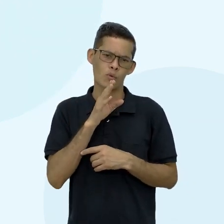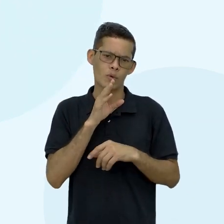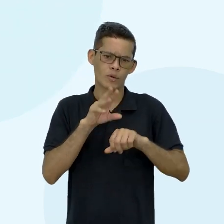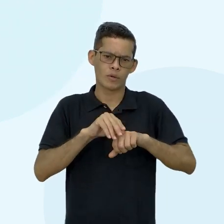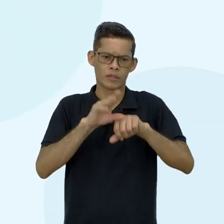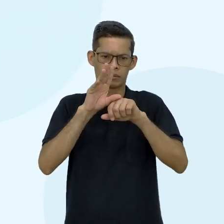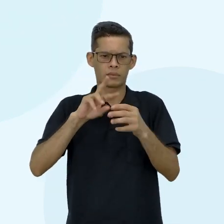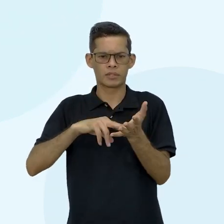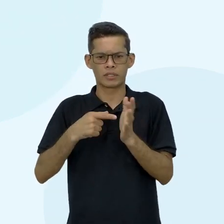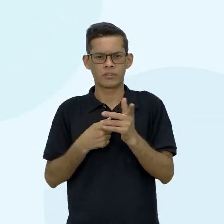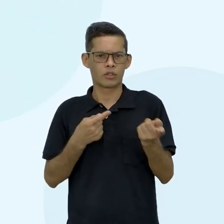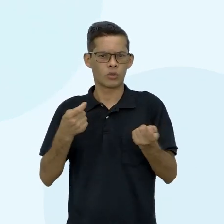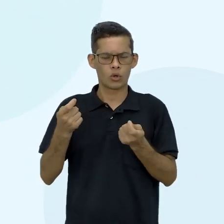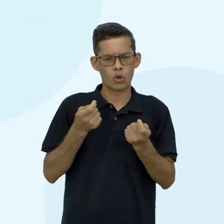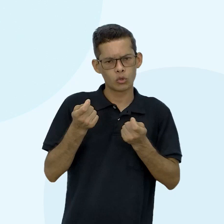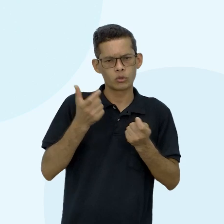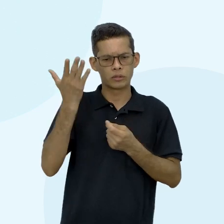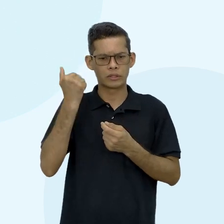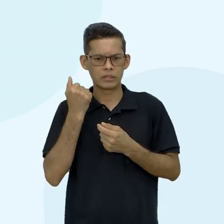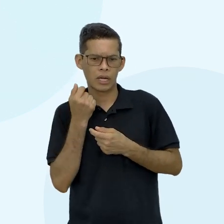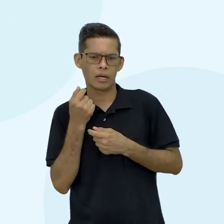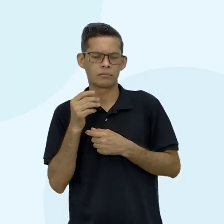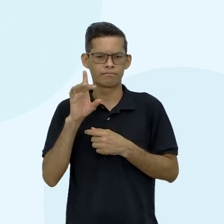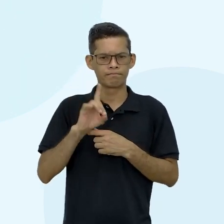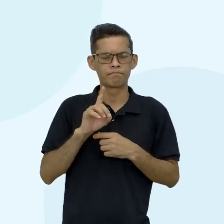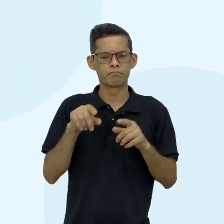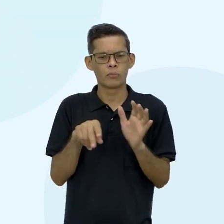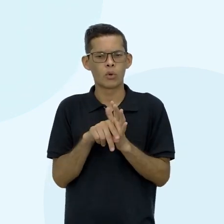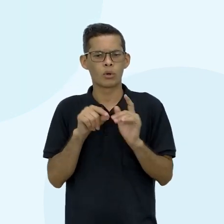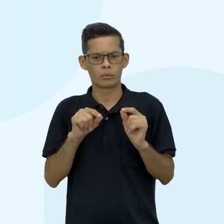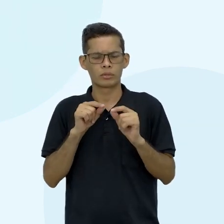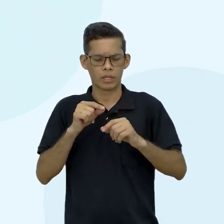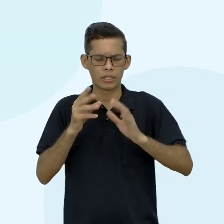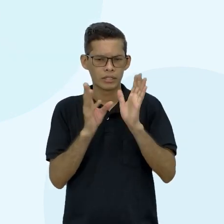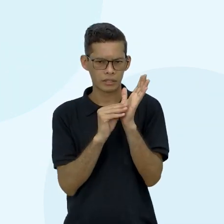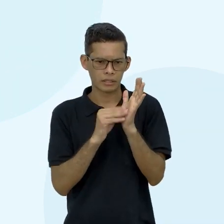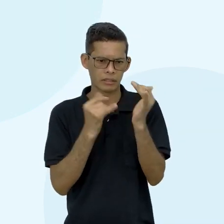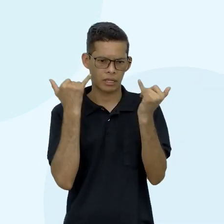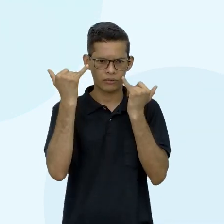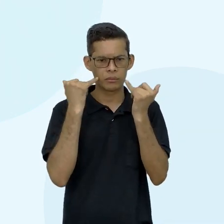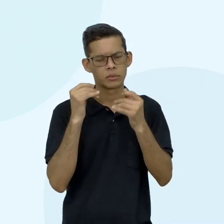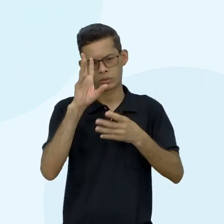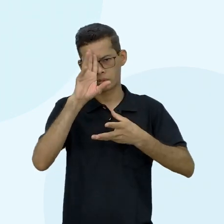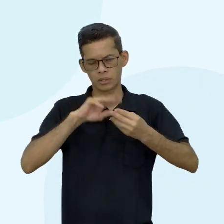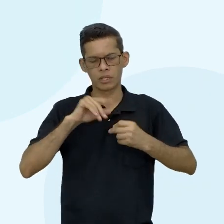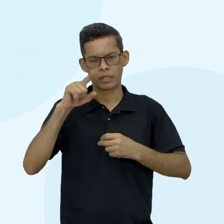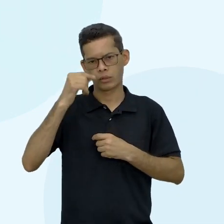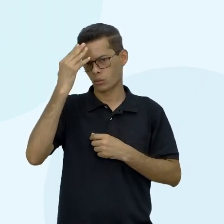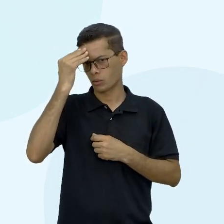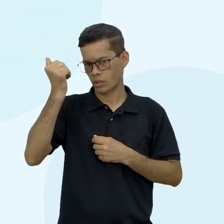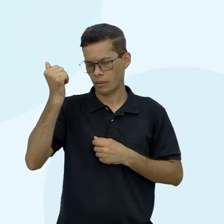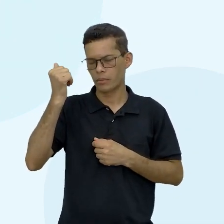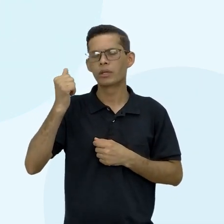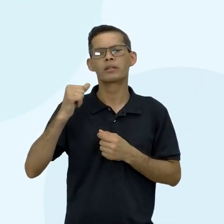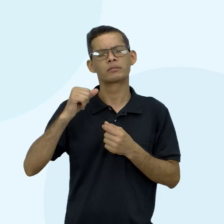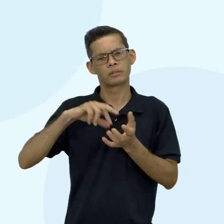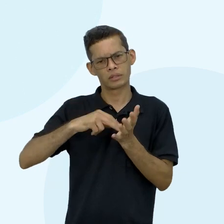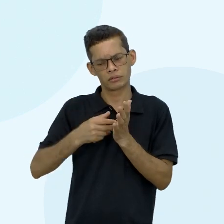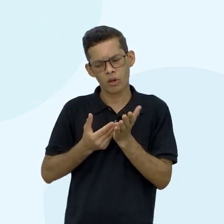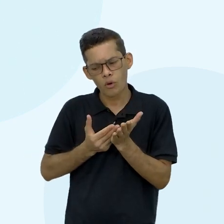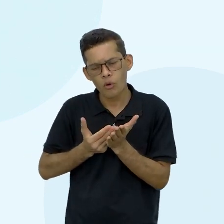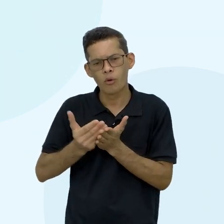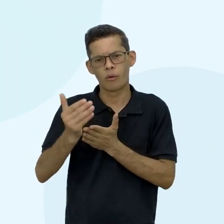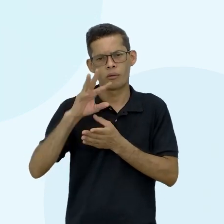para a produção de um saber. A Pri falou bastante e a gente percebeu ali que era um saber que parte e interage